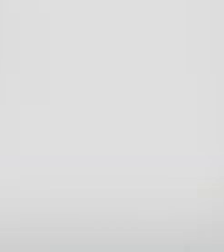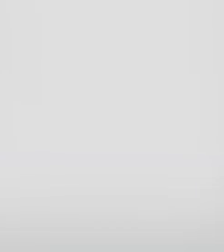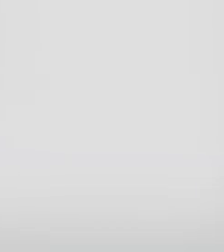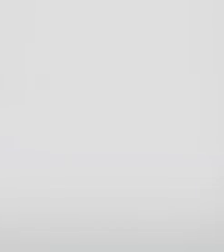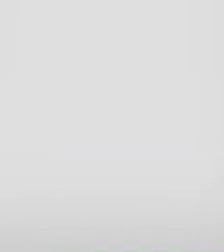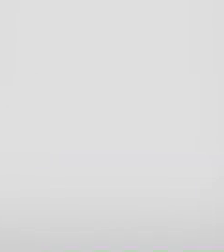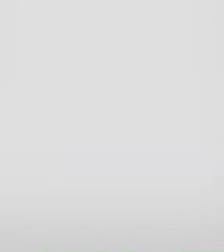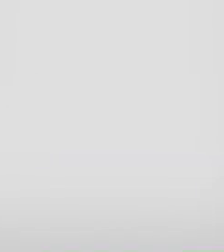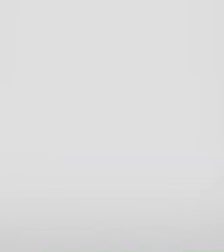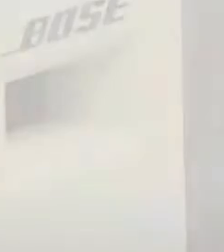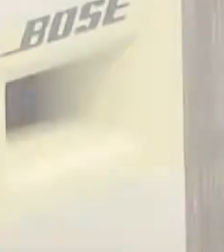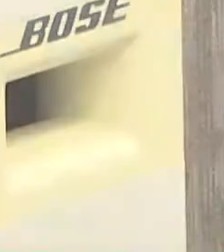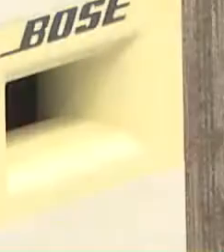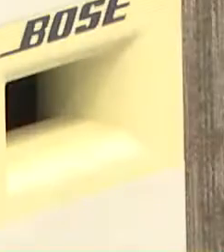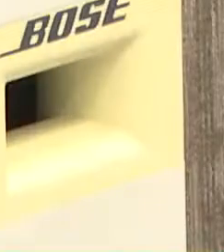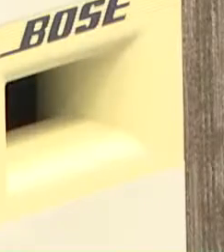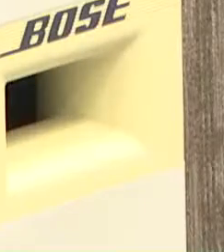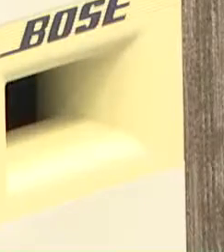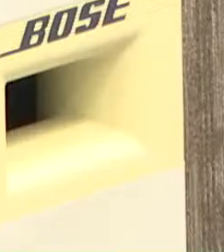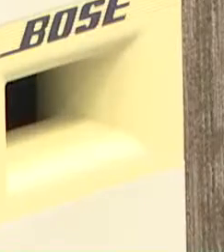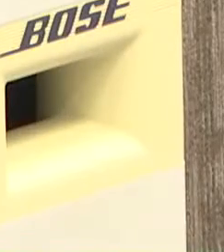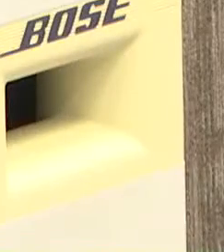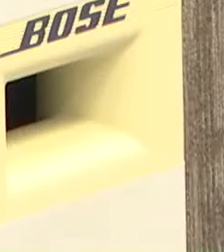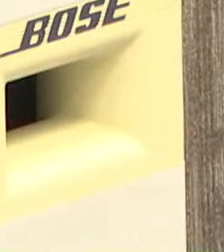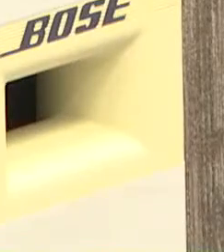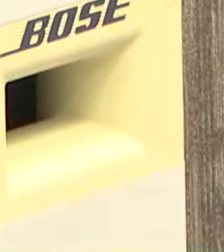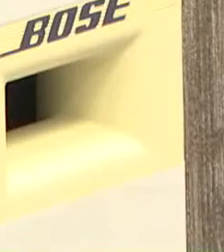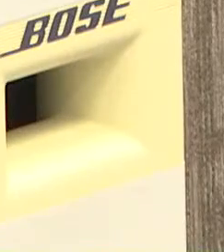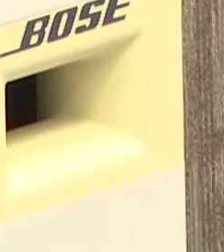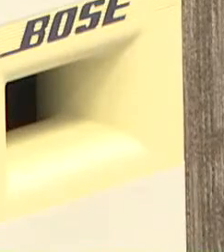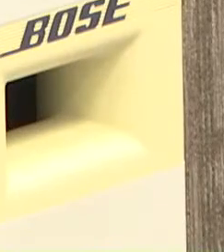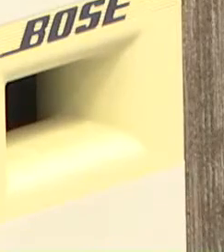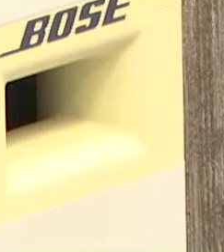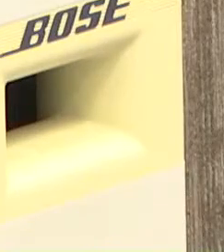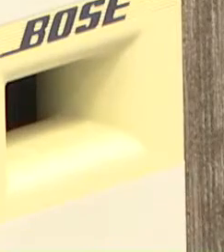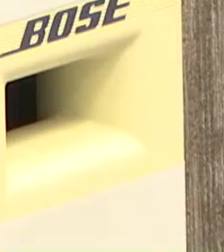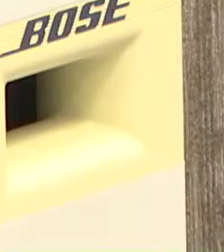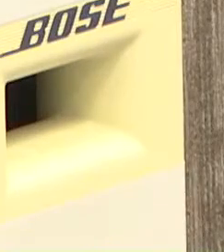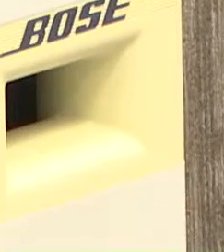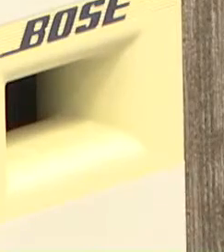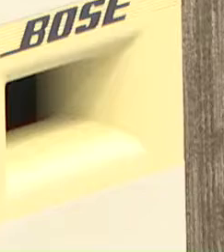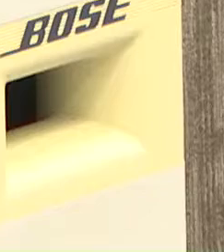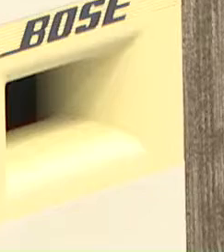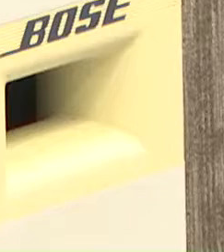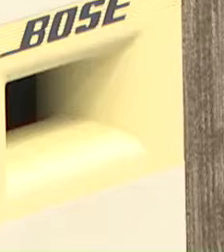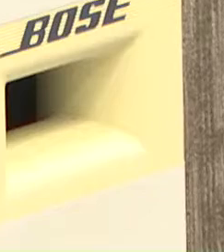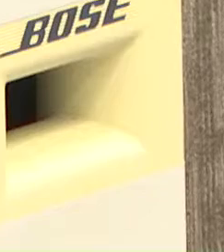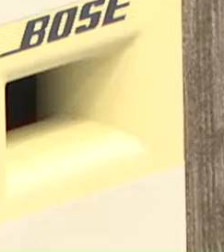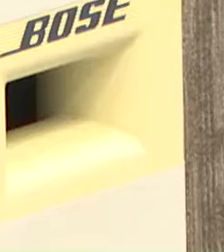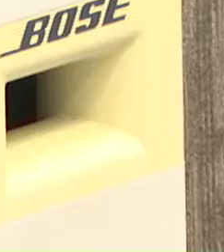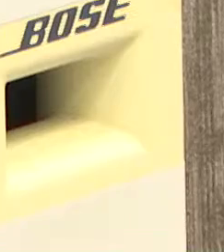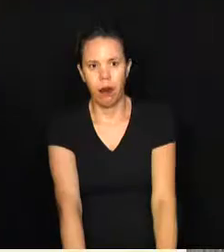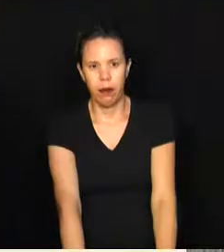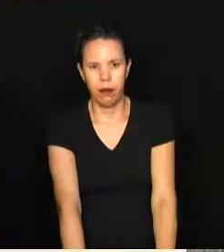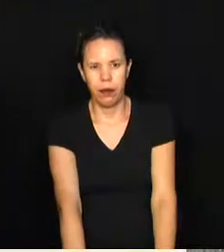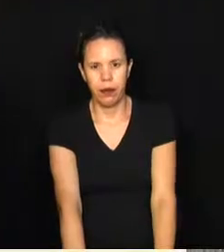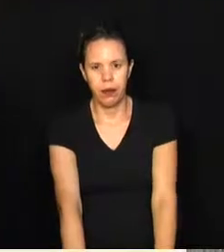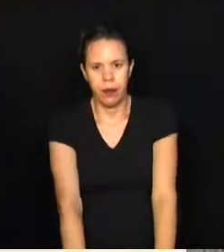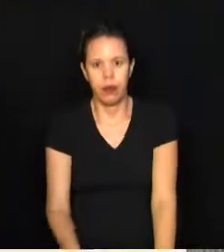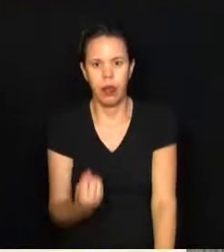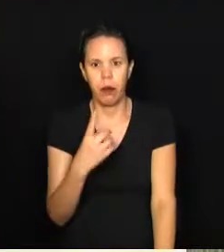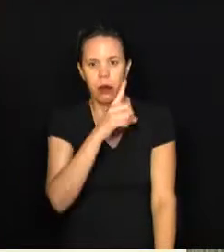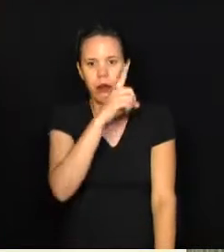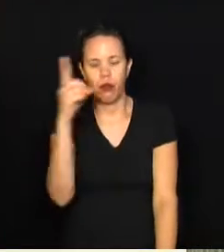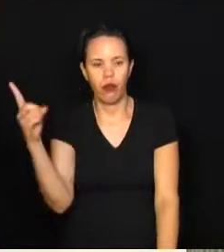TV Câmara, Campinas. Olá, bom dia. Nós estamos ao vivo do plenário da Câmara Municipal de Campinas, onde